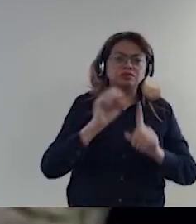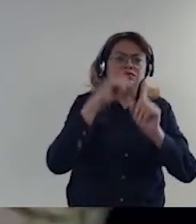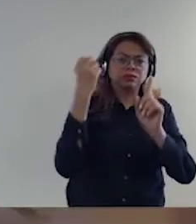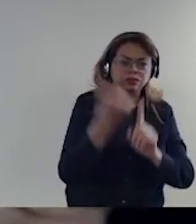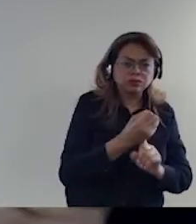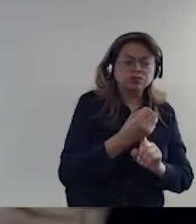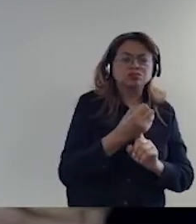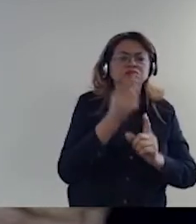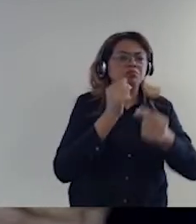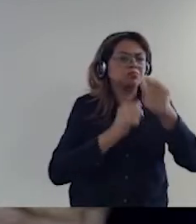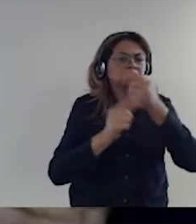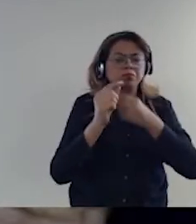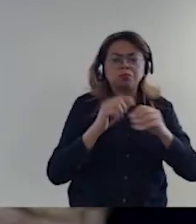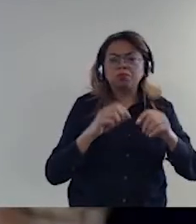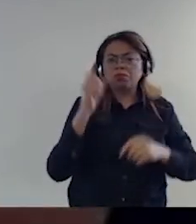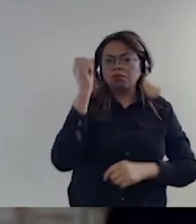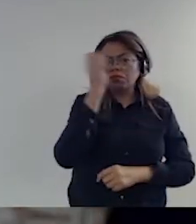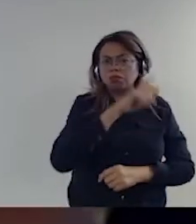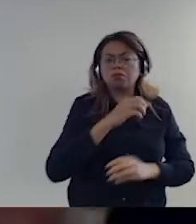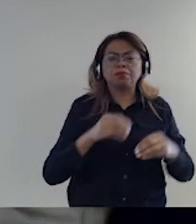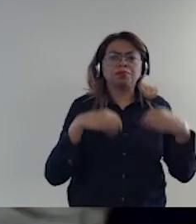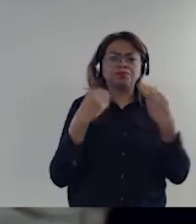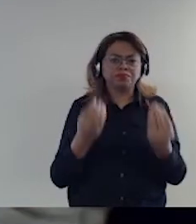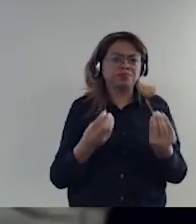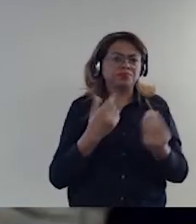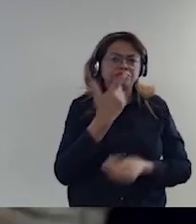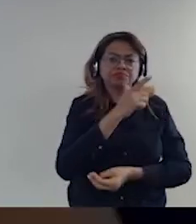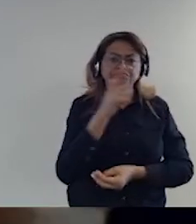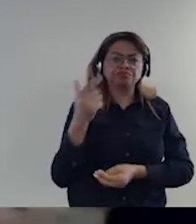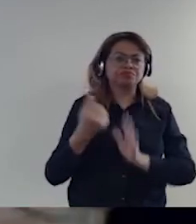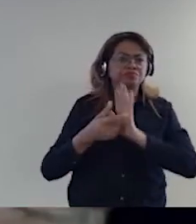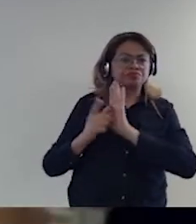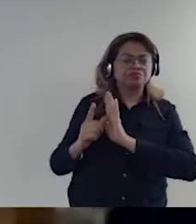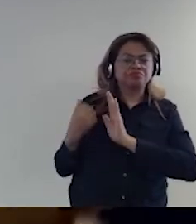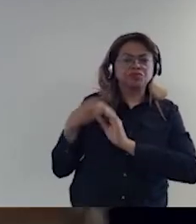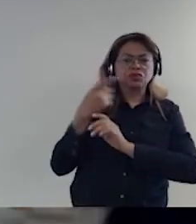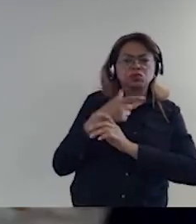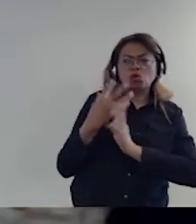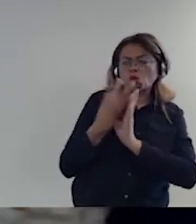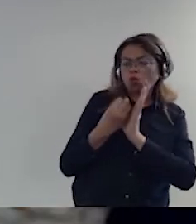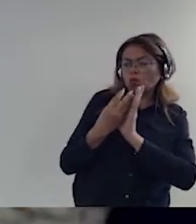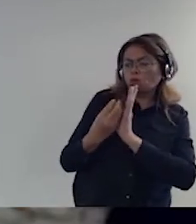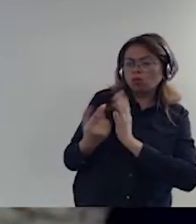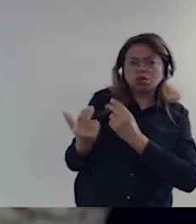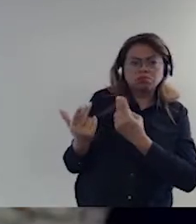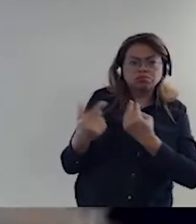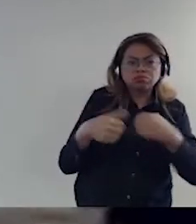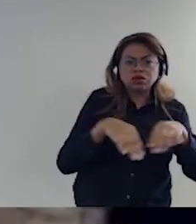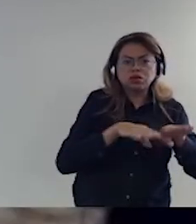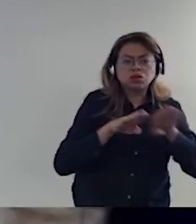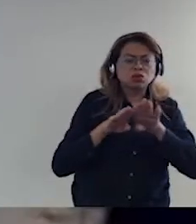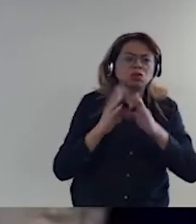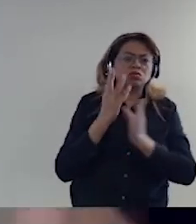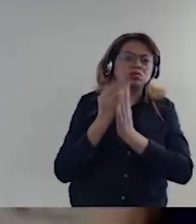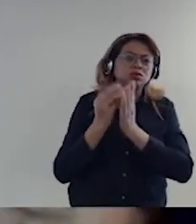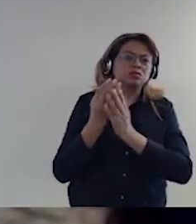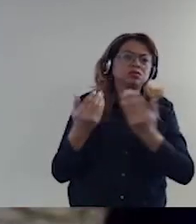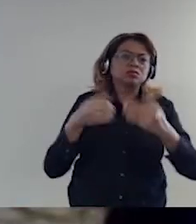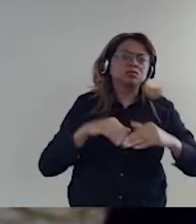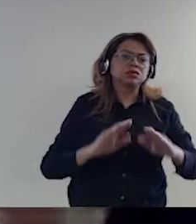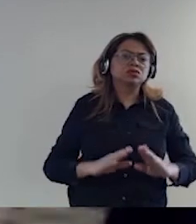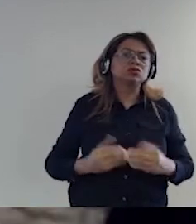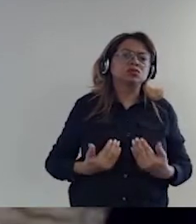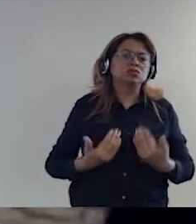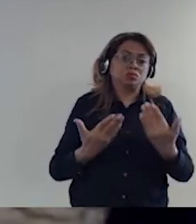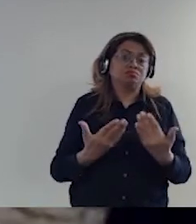economistas, isto nunca terá acontecido. E, portanto, não há nenhum fenómeno em que os remédios e o modelo para reagir aos